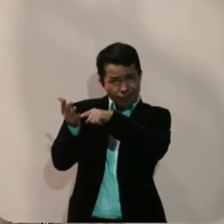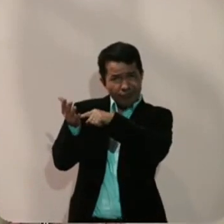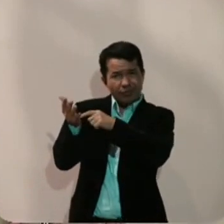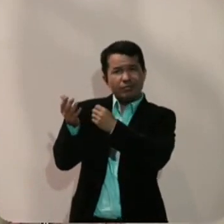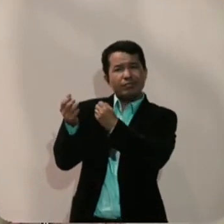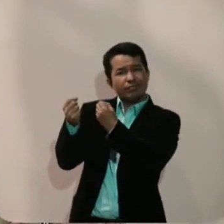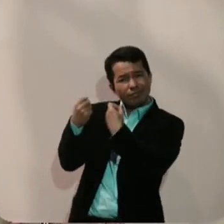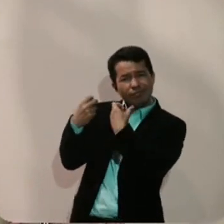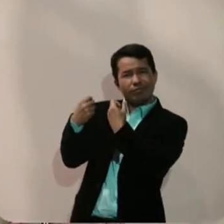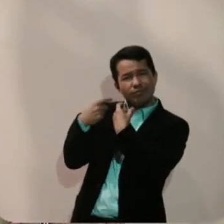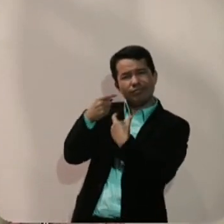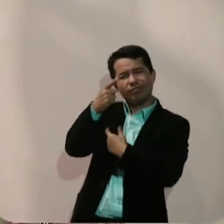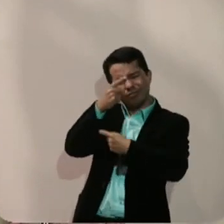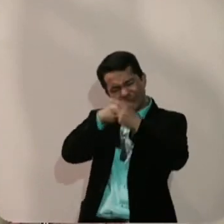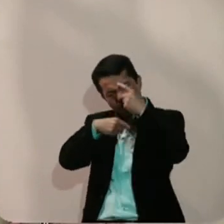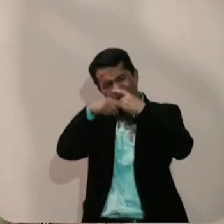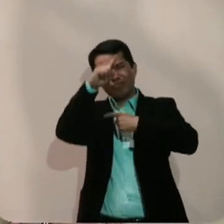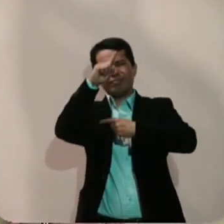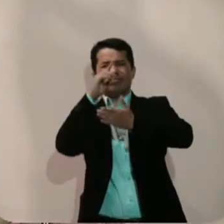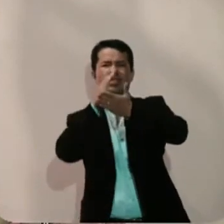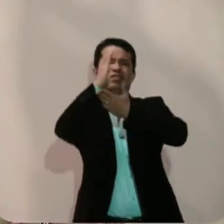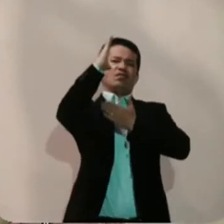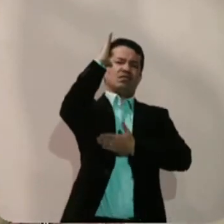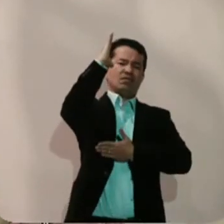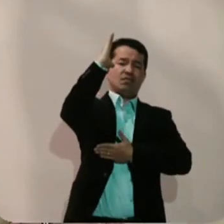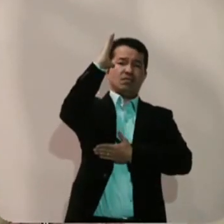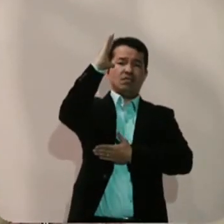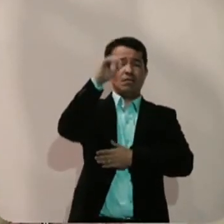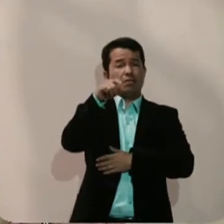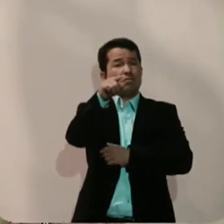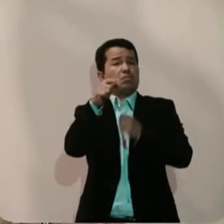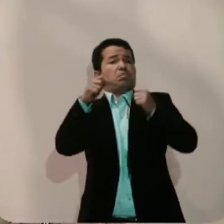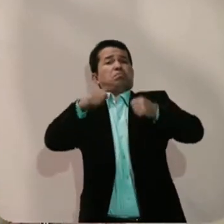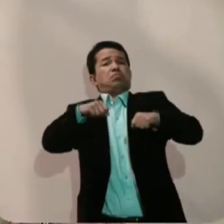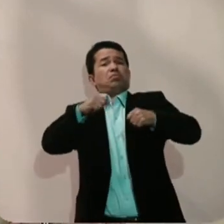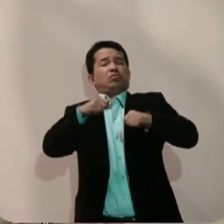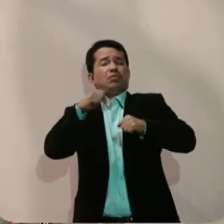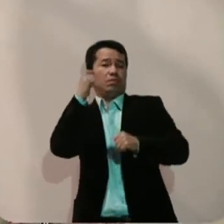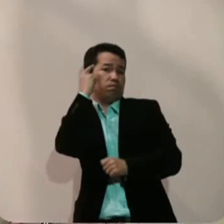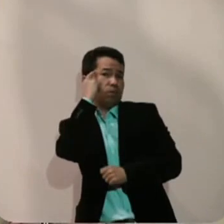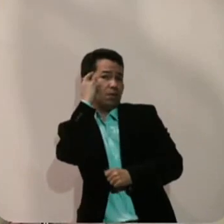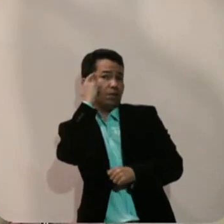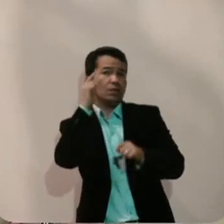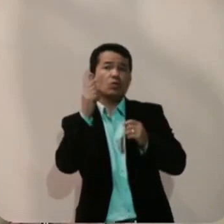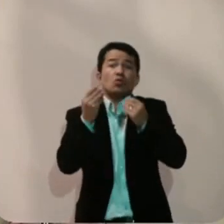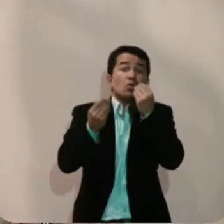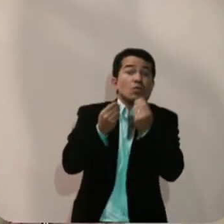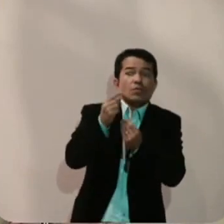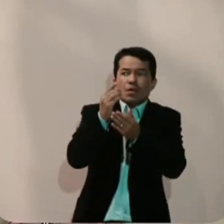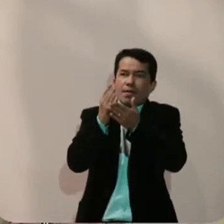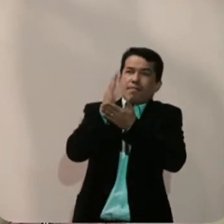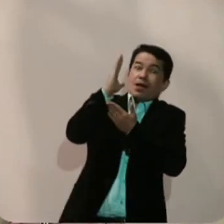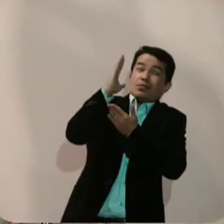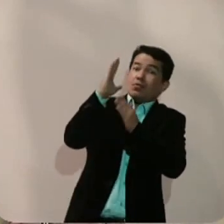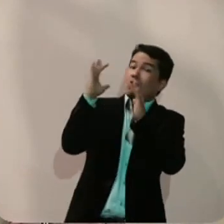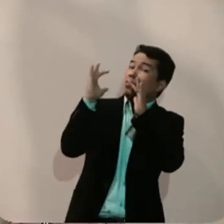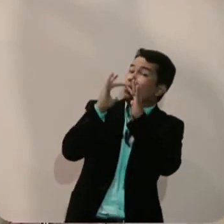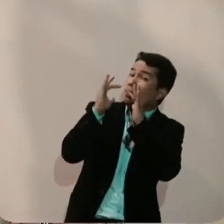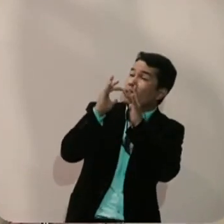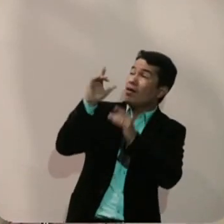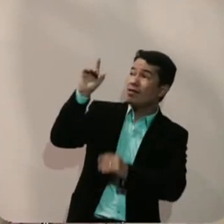crise, então busque o que é sucesso para Deus, ouça a voz do Espírito no seu coração.